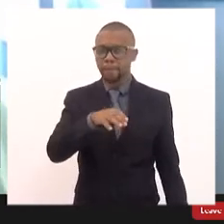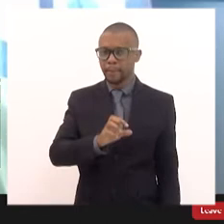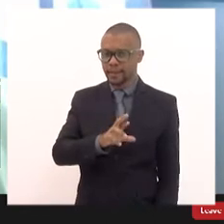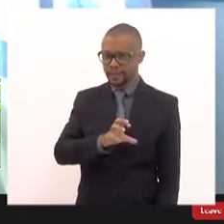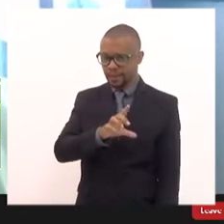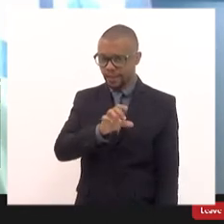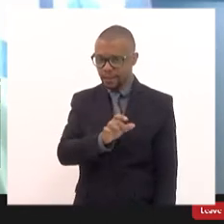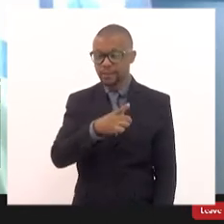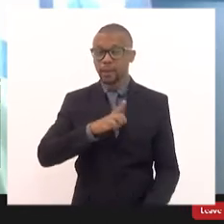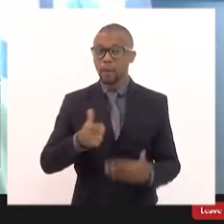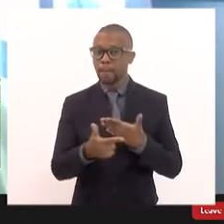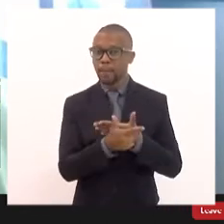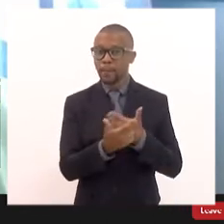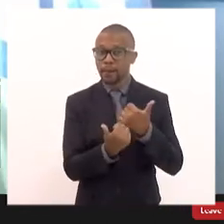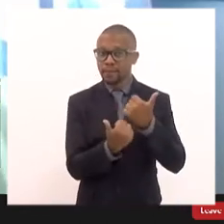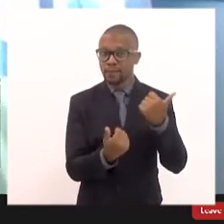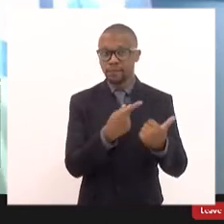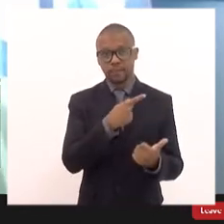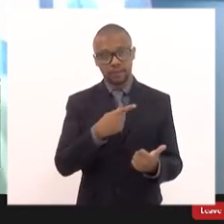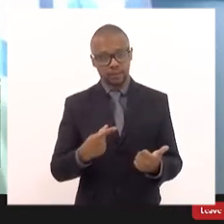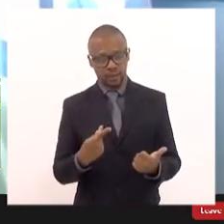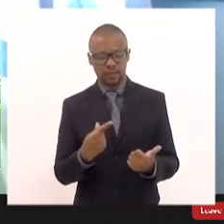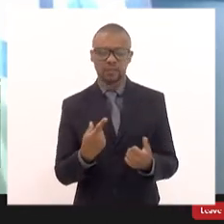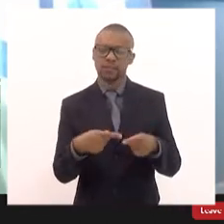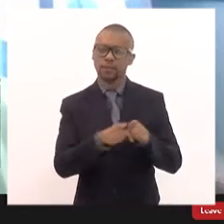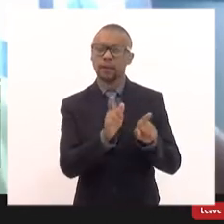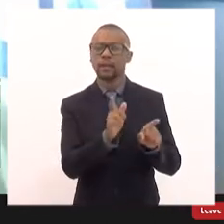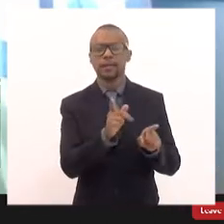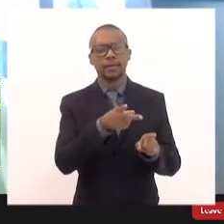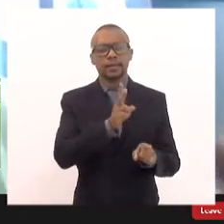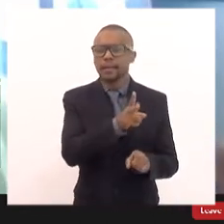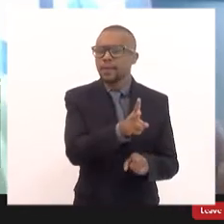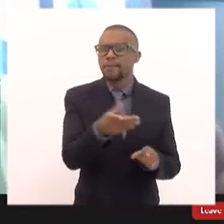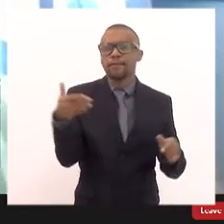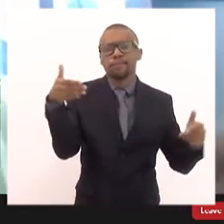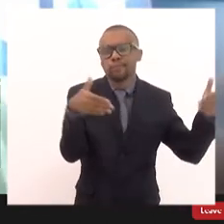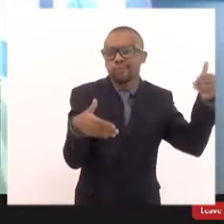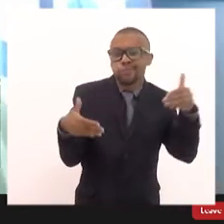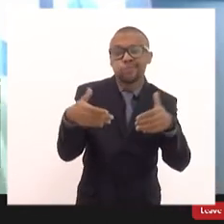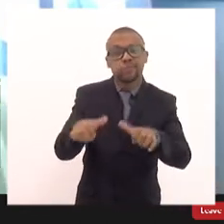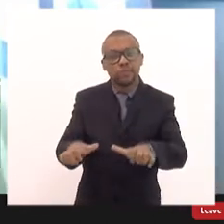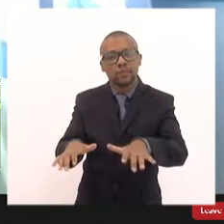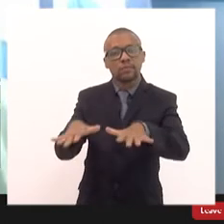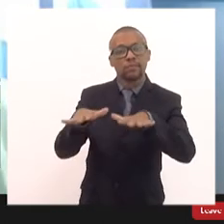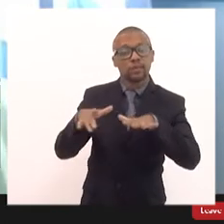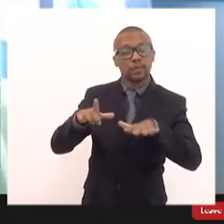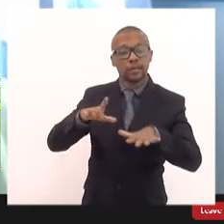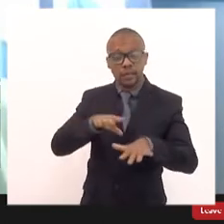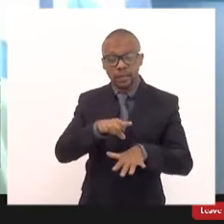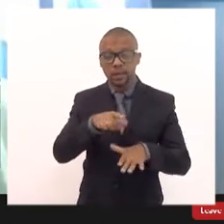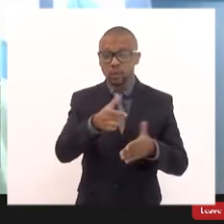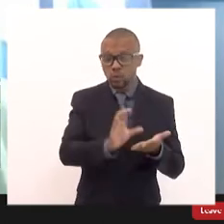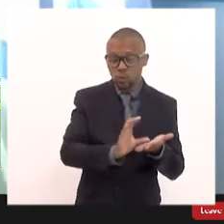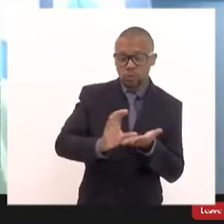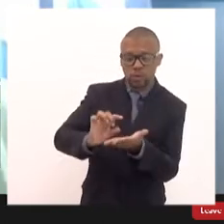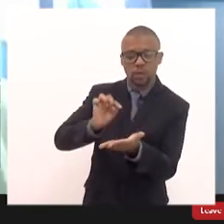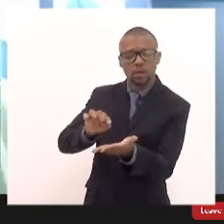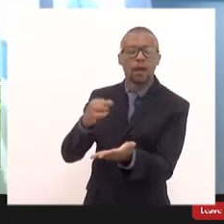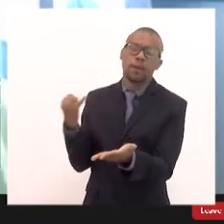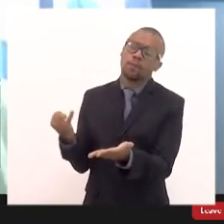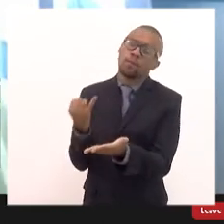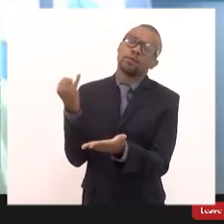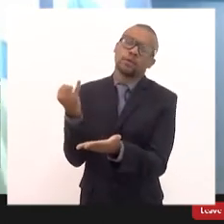também sempre presente nas audiências, porque, afinal de contas, o Conselho é um órgão fundamental para